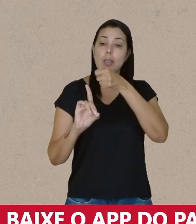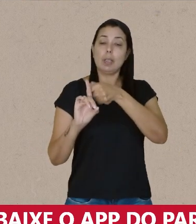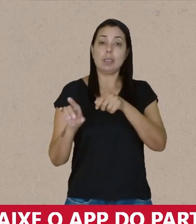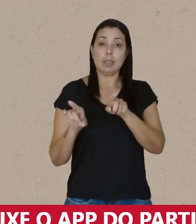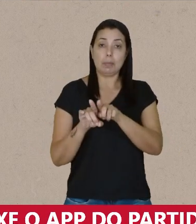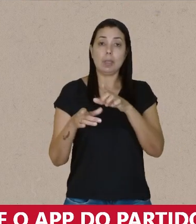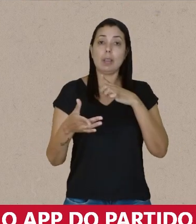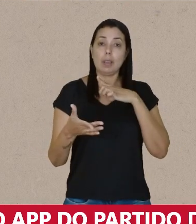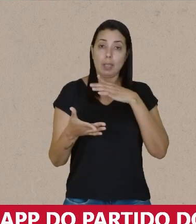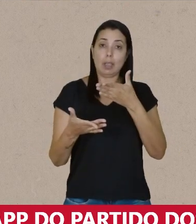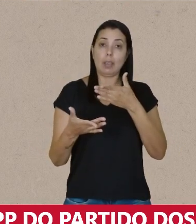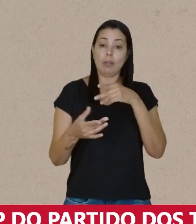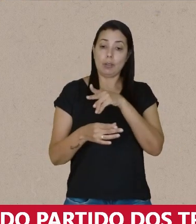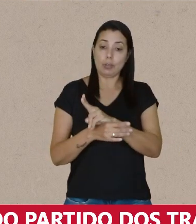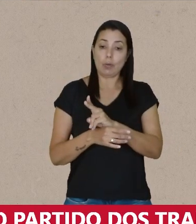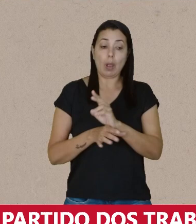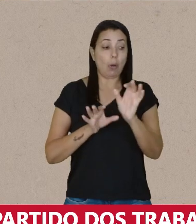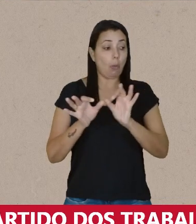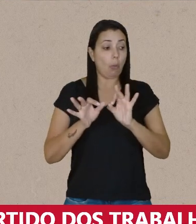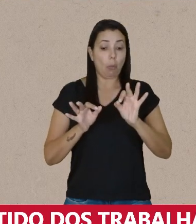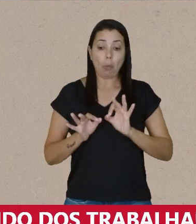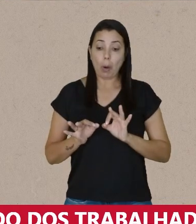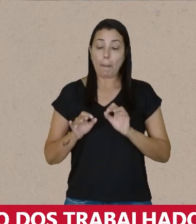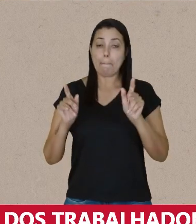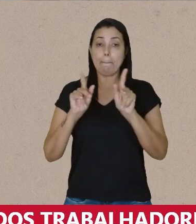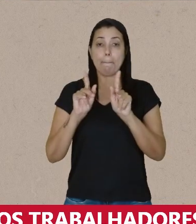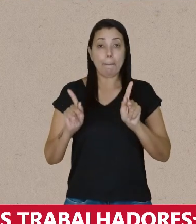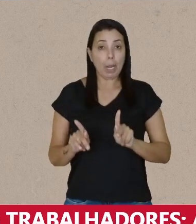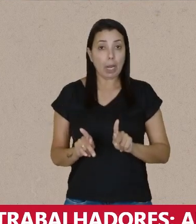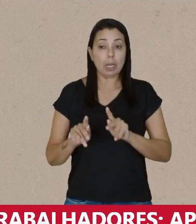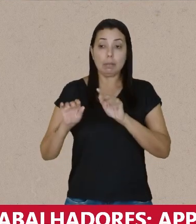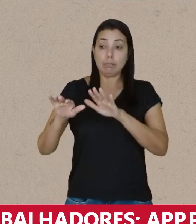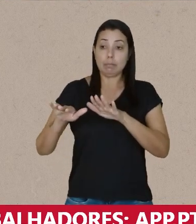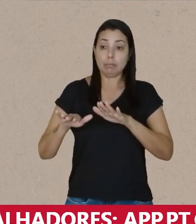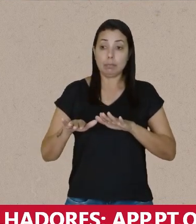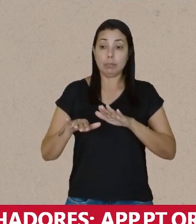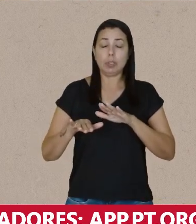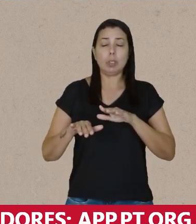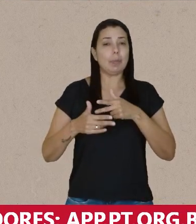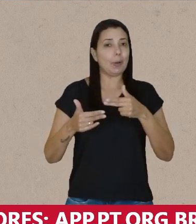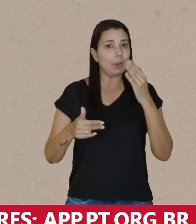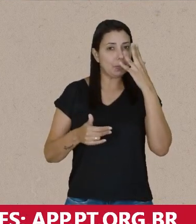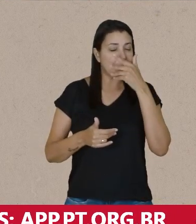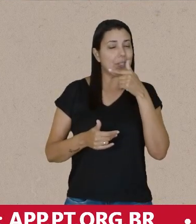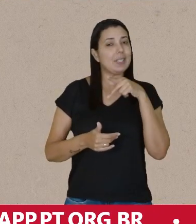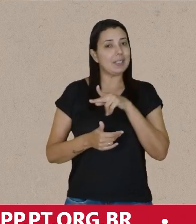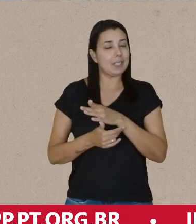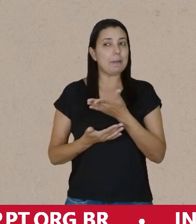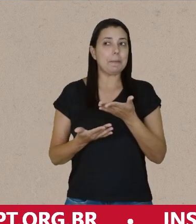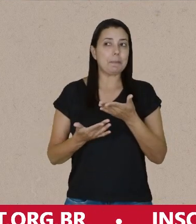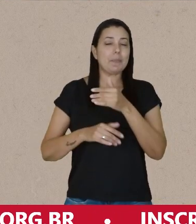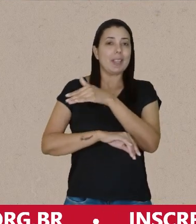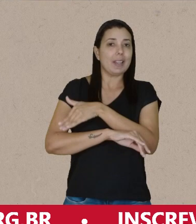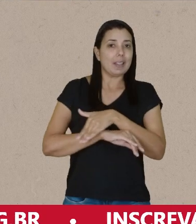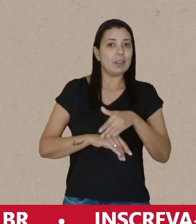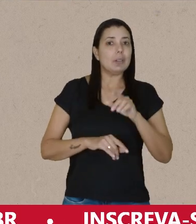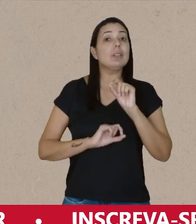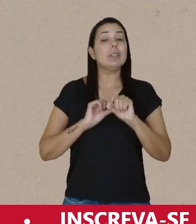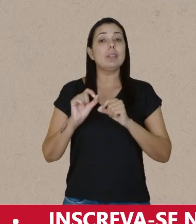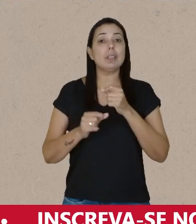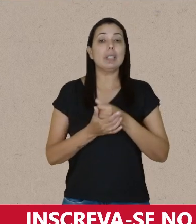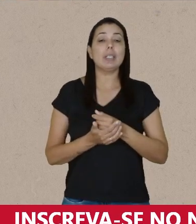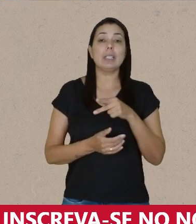essa responsabilidade de a gente manter a ordem, manter a paz durante as manifestações. E uma coisa bonita que eu vejo sempre nas ruas é